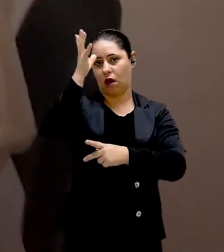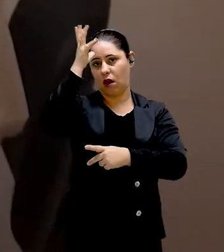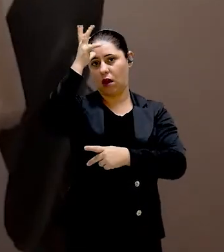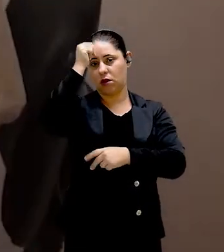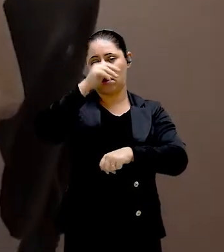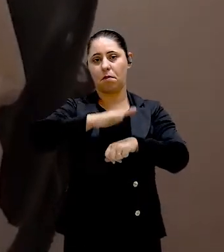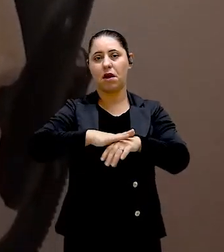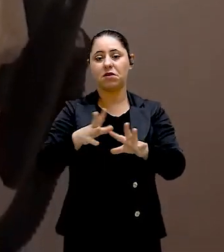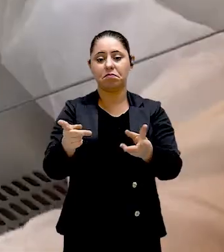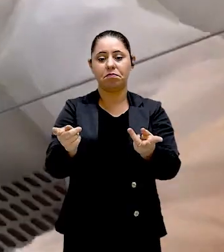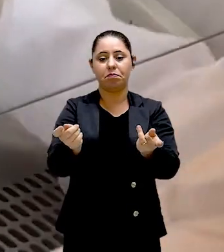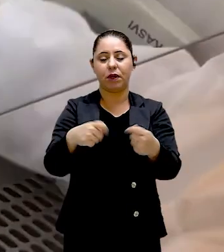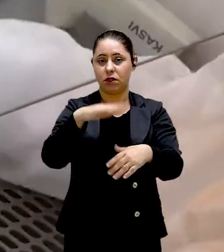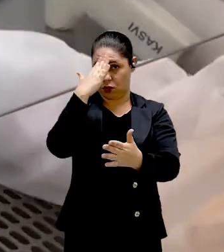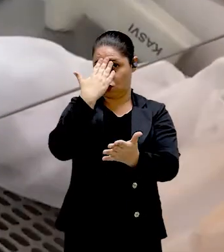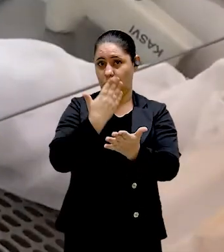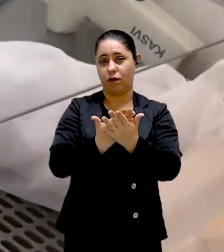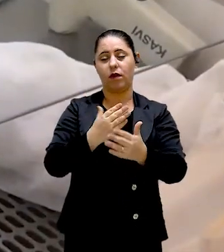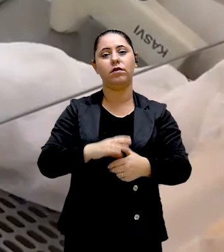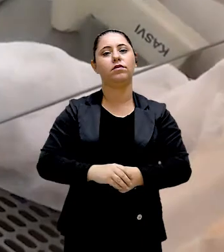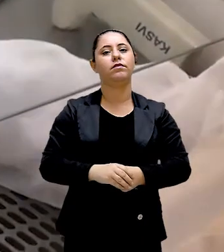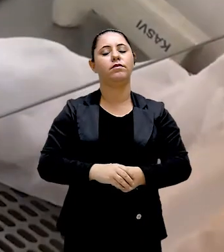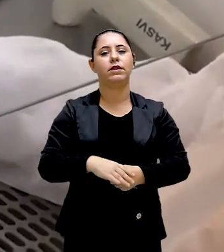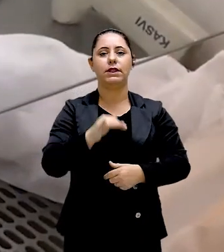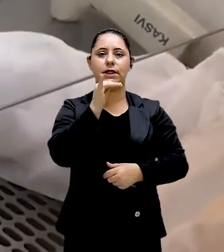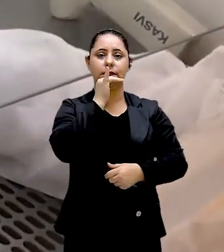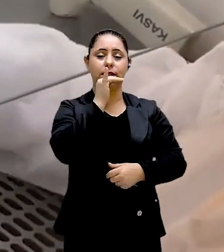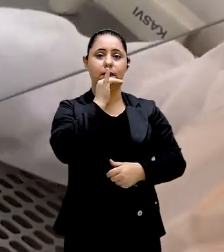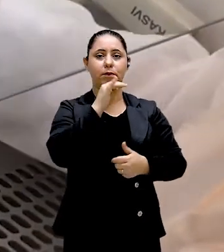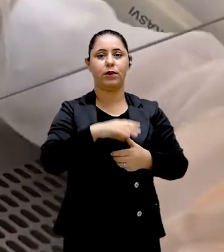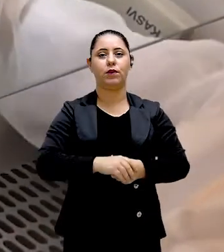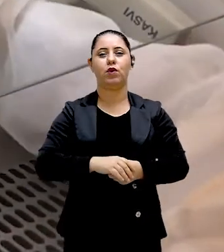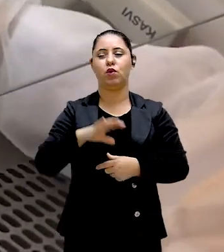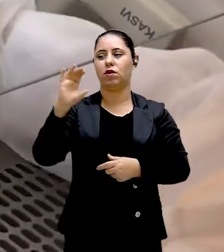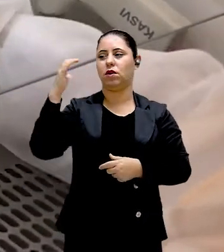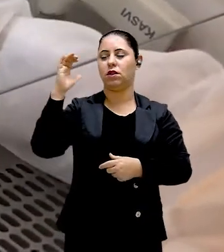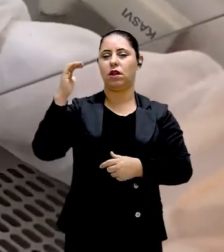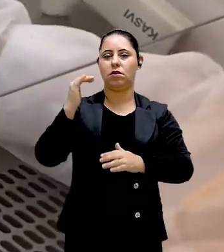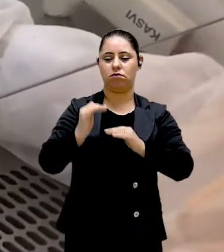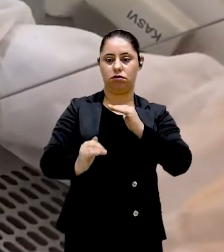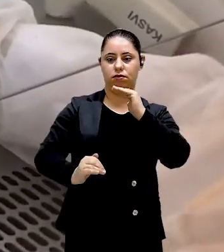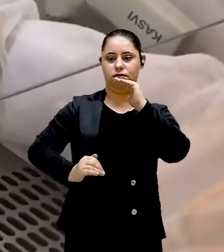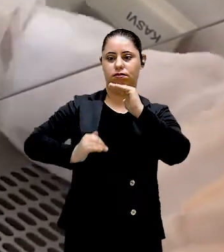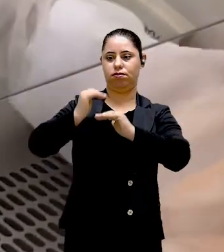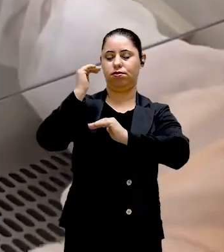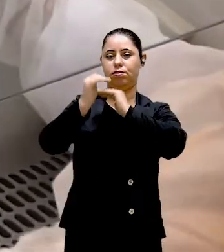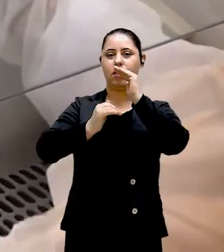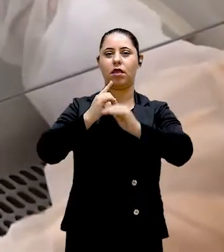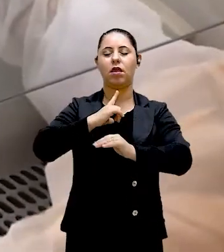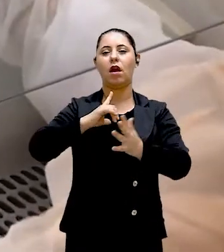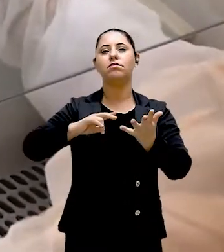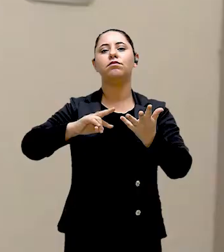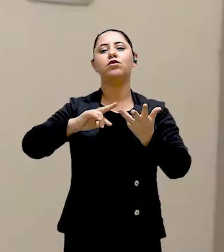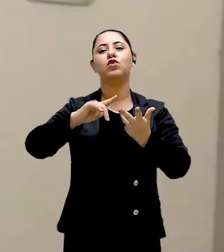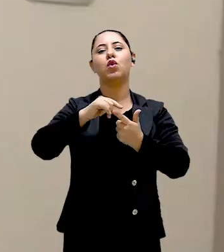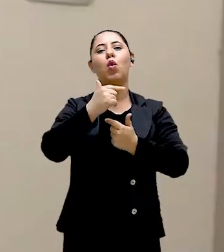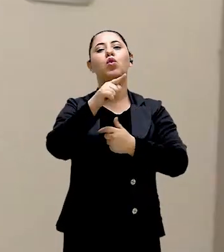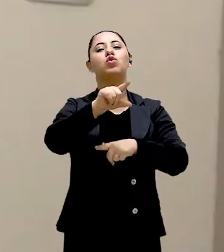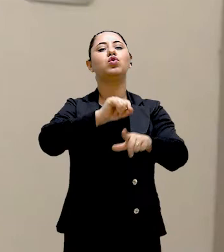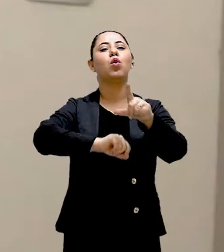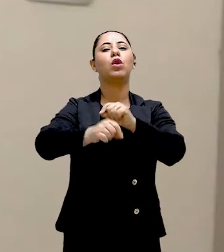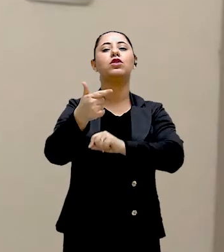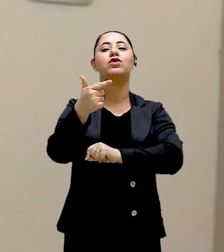precisos e confiáveis. Um exemplo de que a ciência já avançou a ponto de termos alternativas seguras. O